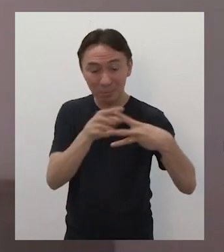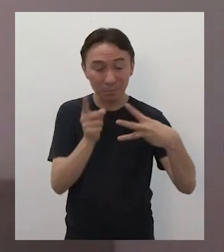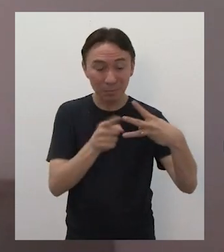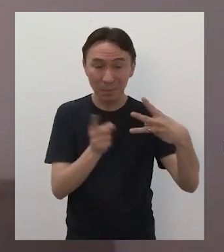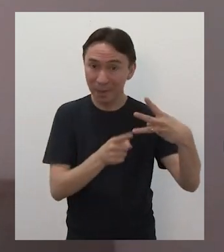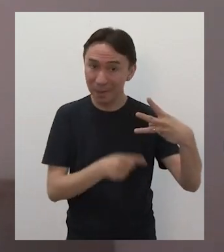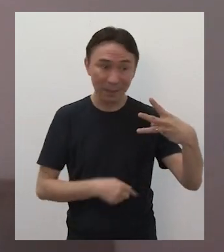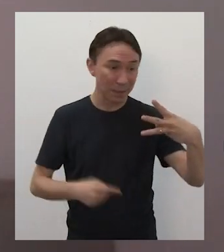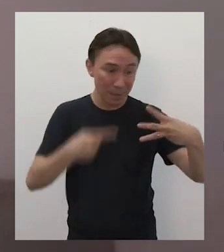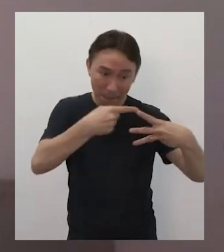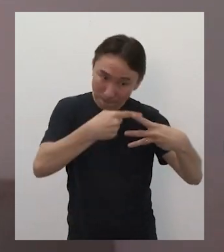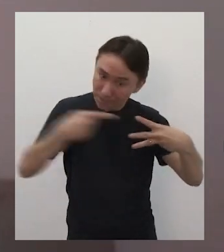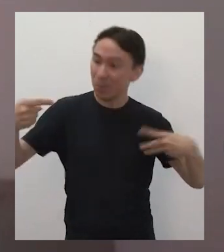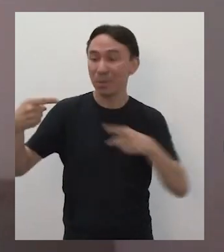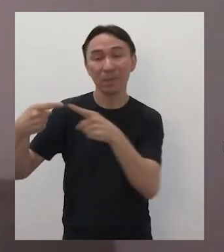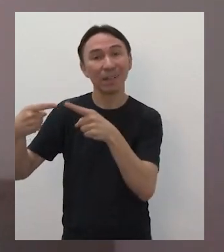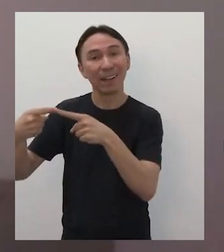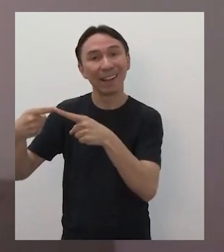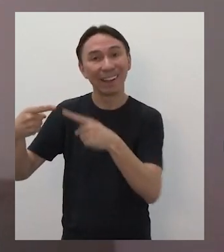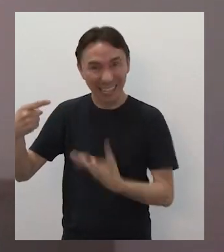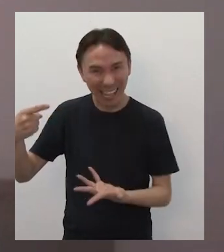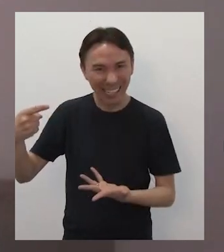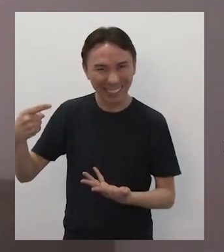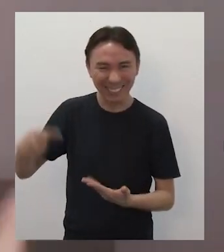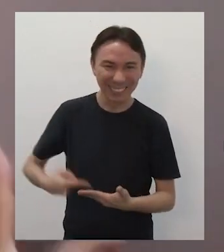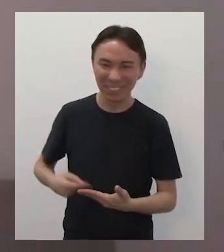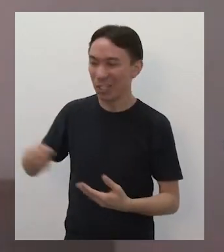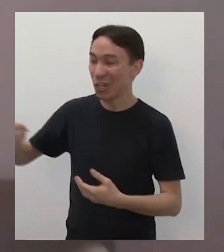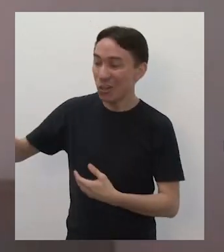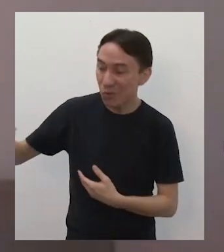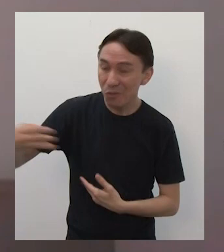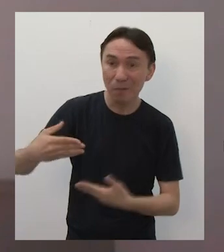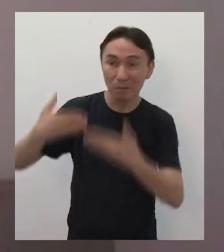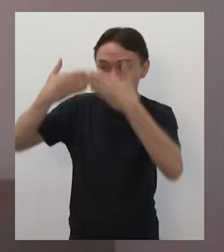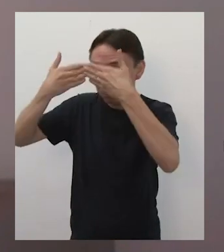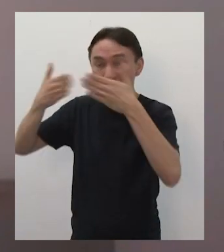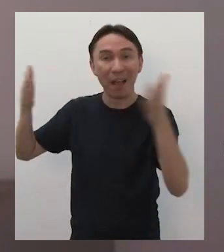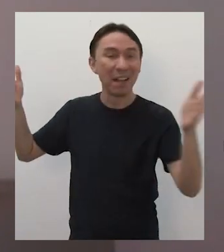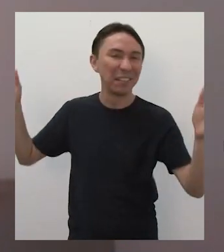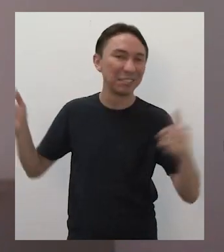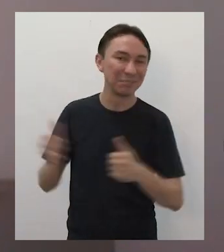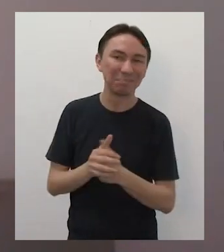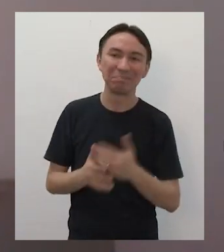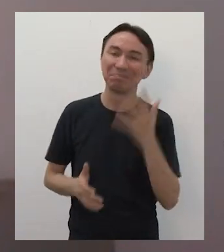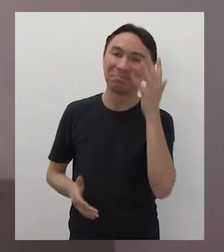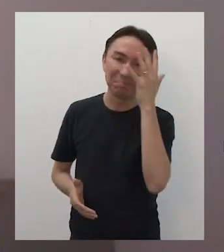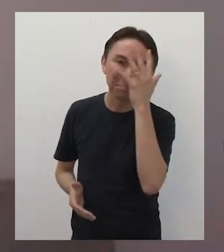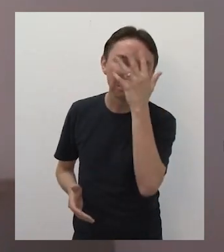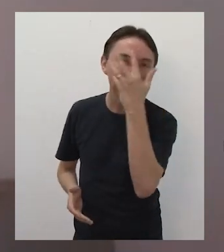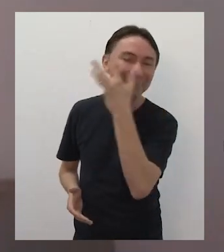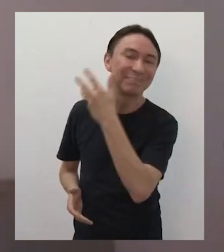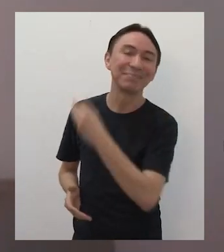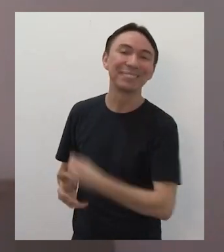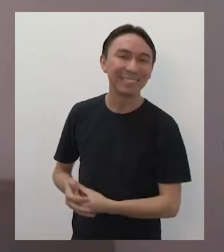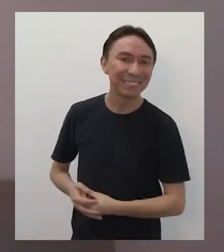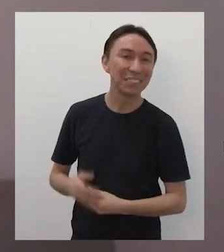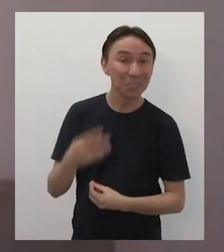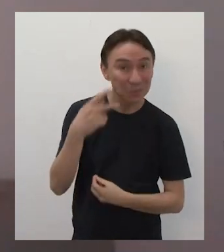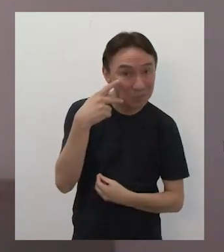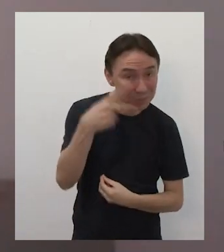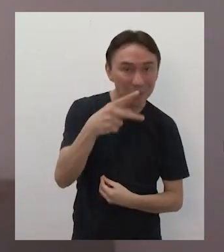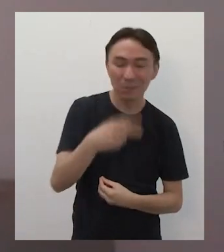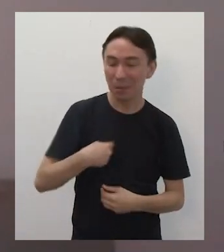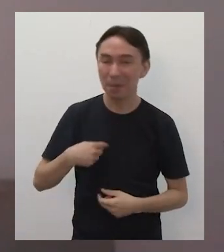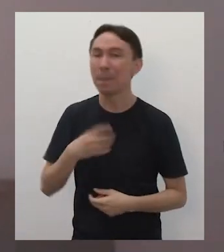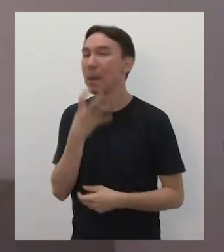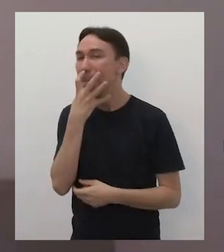macrocompetência abertura ao novo. E isso é muito lindo. Olha, toda a minha admiração aí ao seu fazer e à sua pessoa.